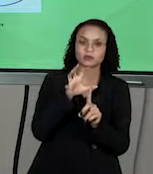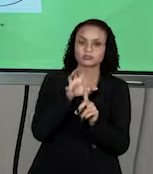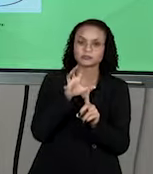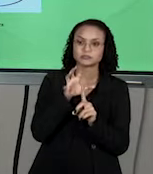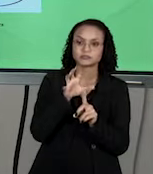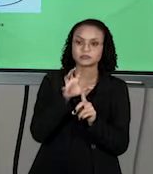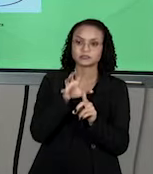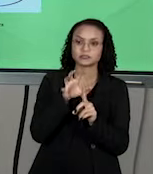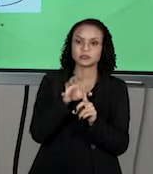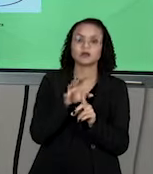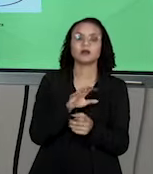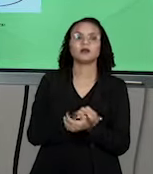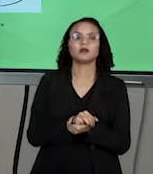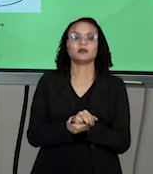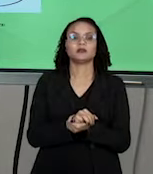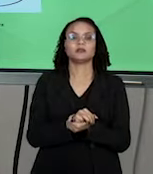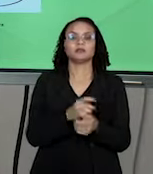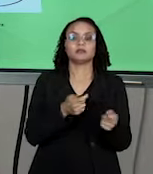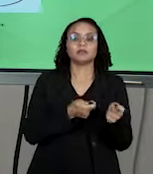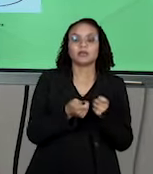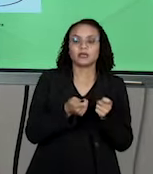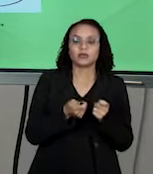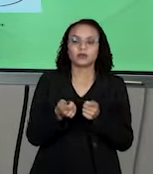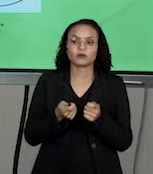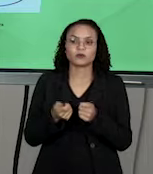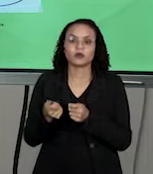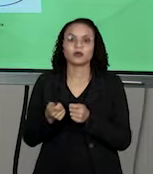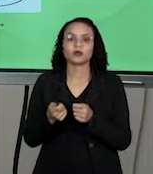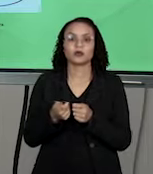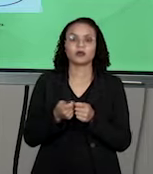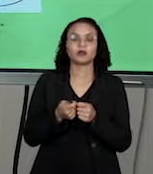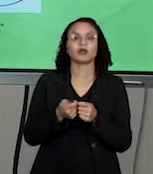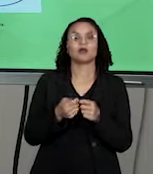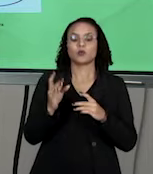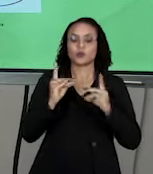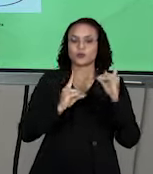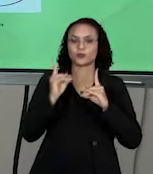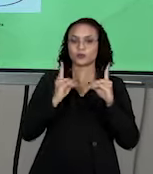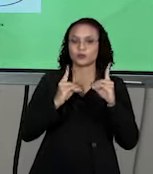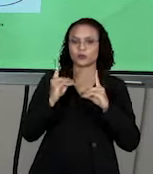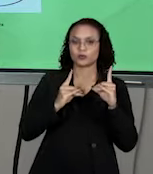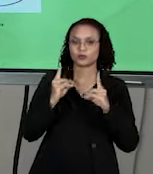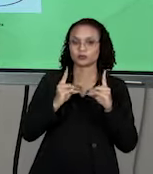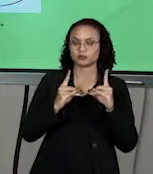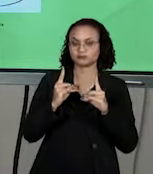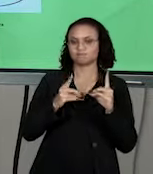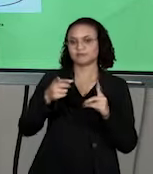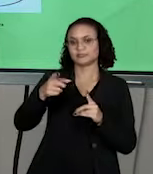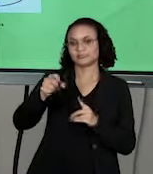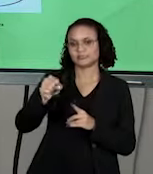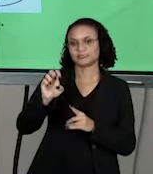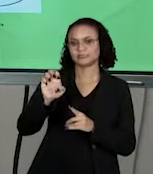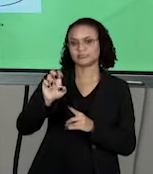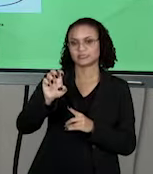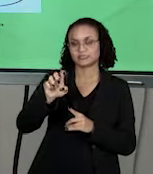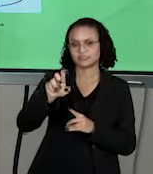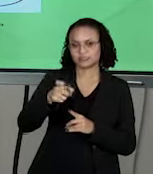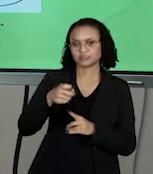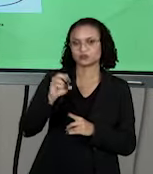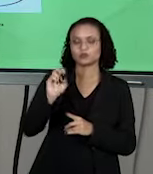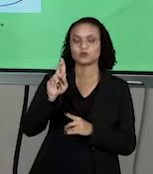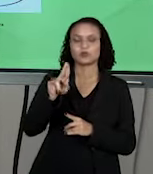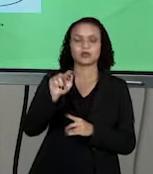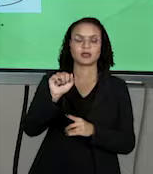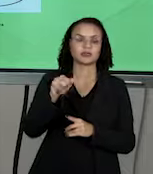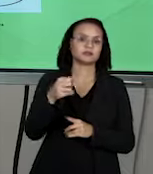FSH e o LH irão regular a produção do estrógeno, da progesterona e também da testosterona lá